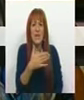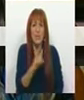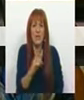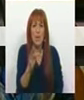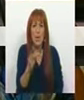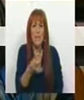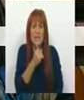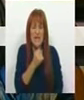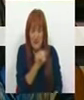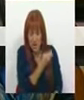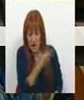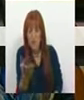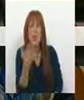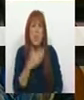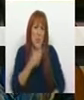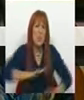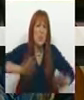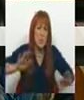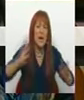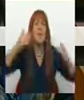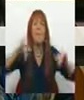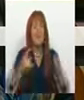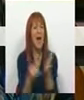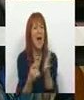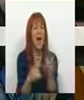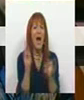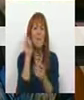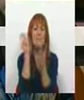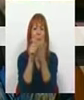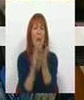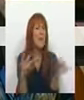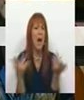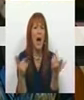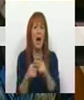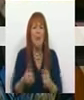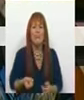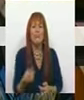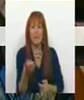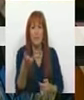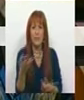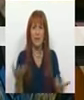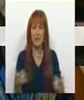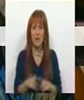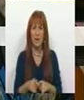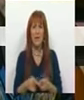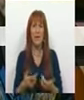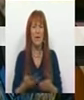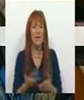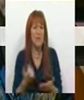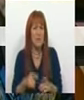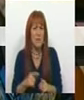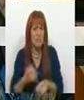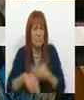164 medidas, úteis com certeza, mas carecidas de calendarização e quantificação, o que lhes retira